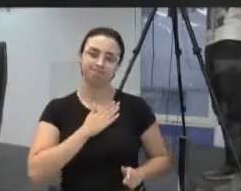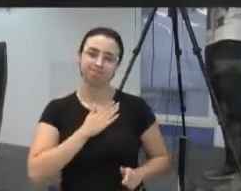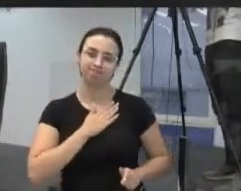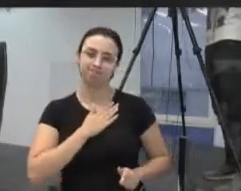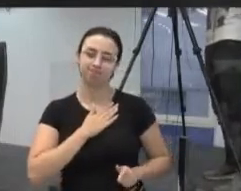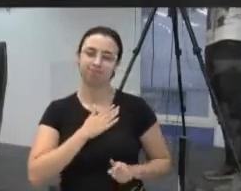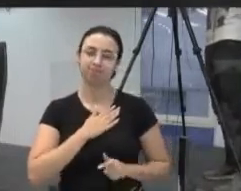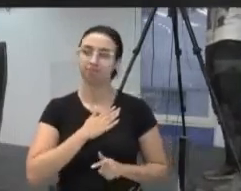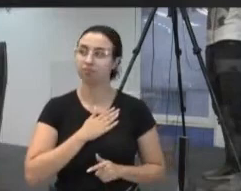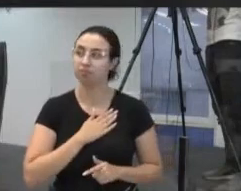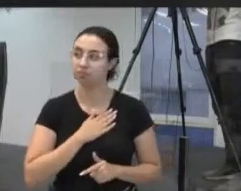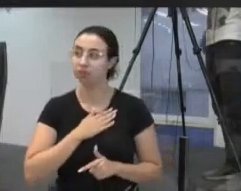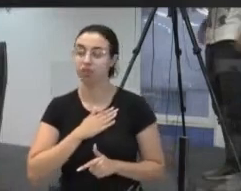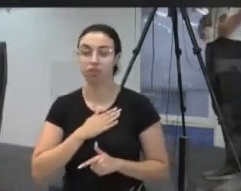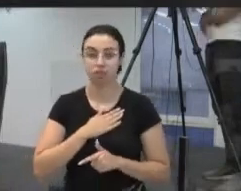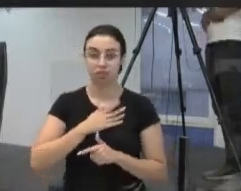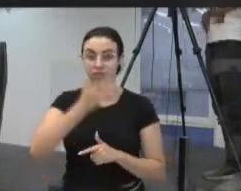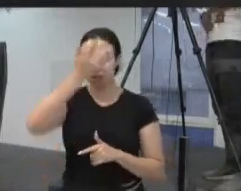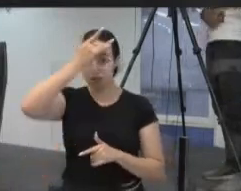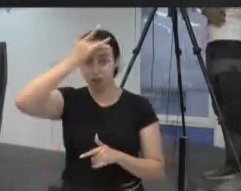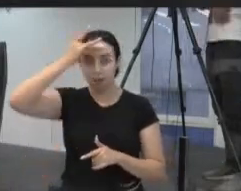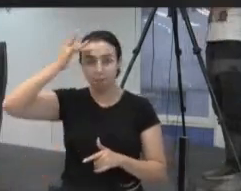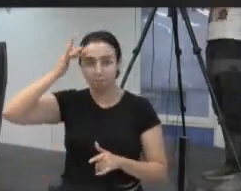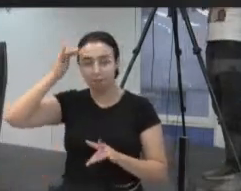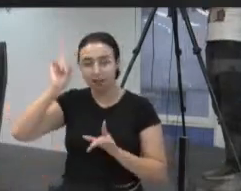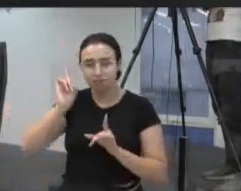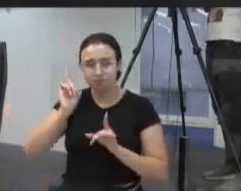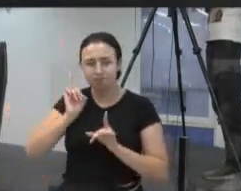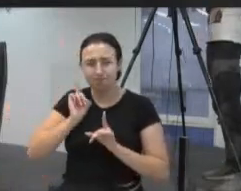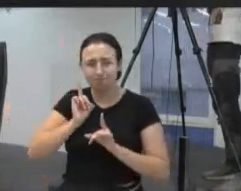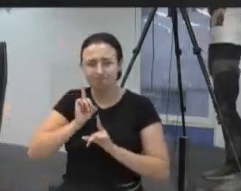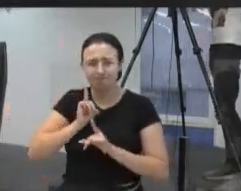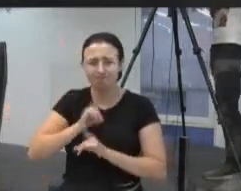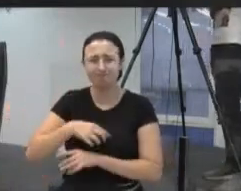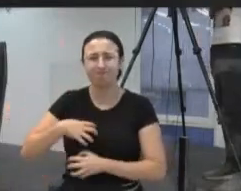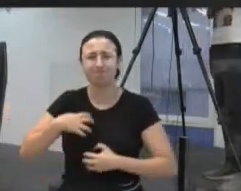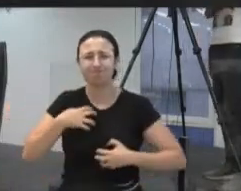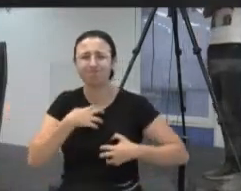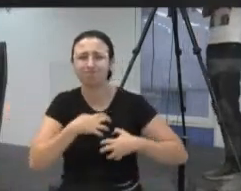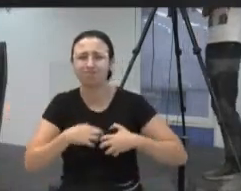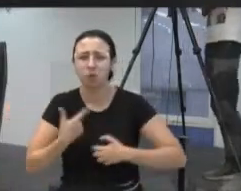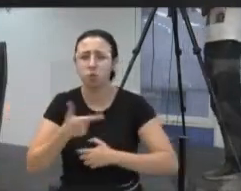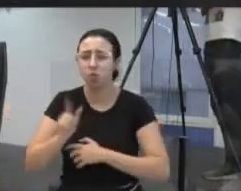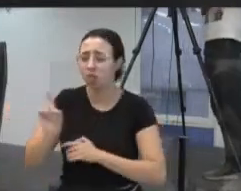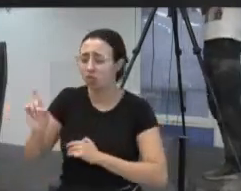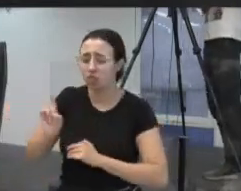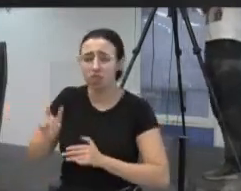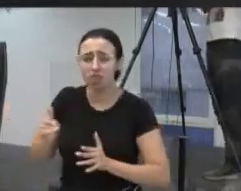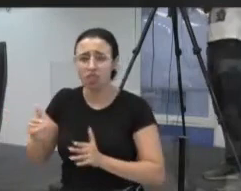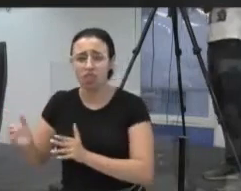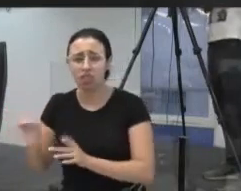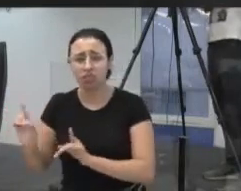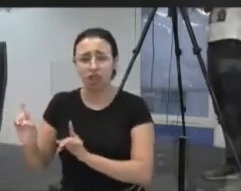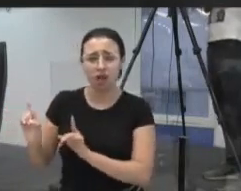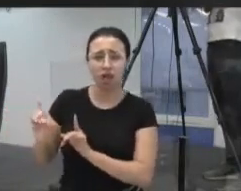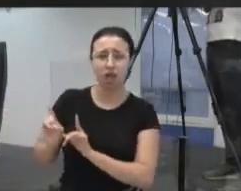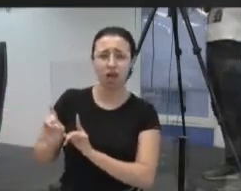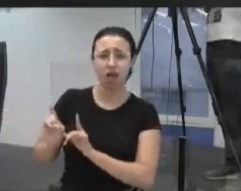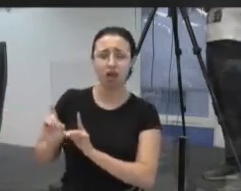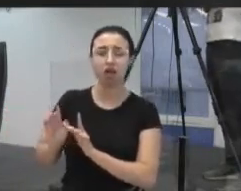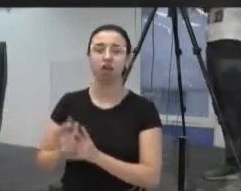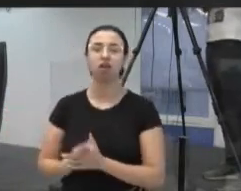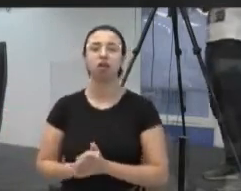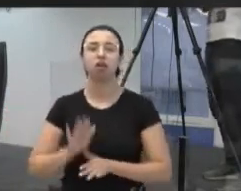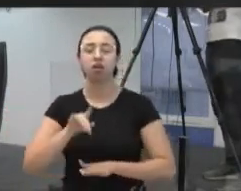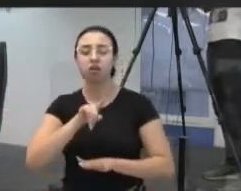As pessoas estão deprimidas e não tem ninguém por elas. E vocês são um pai, uma mãe,